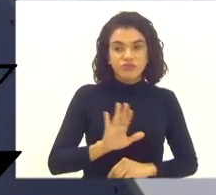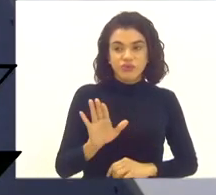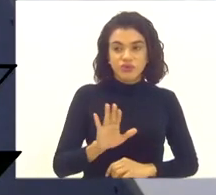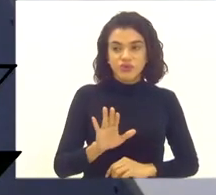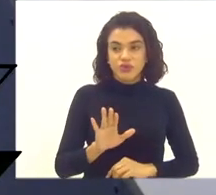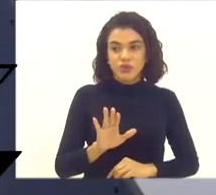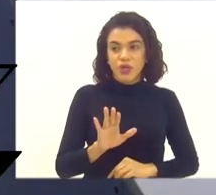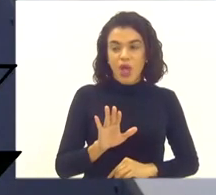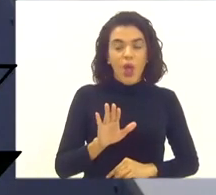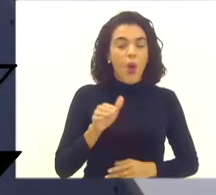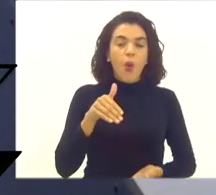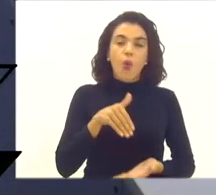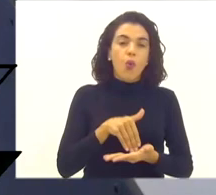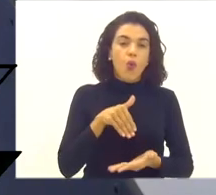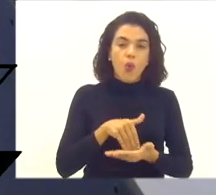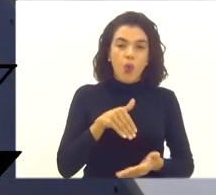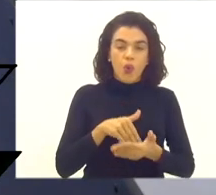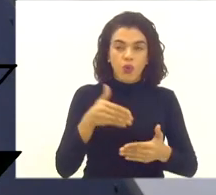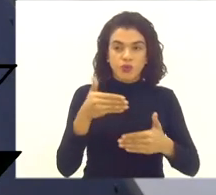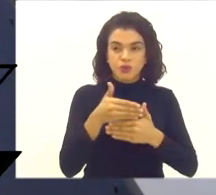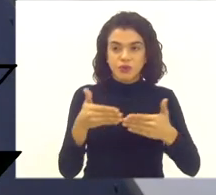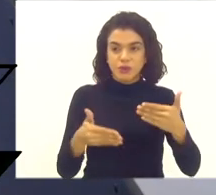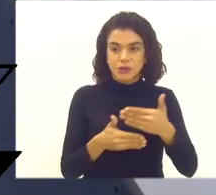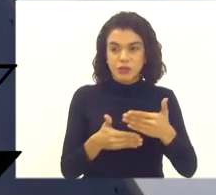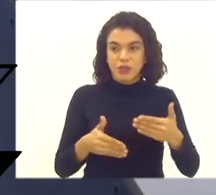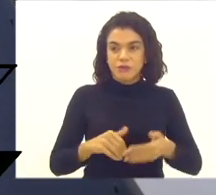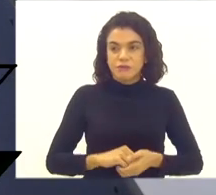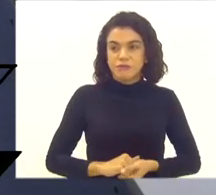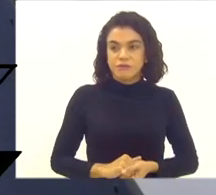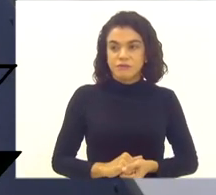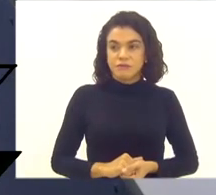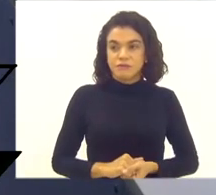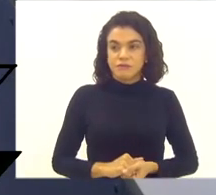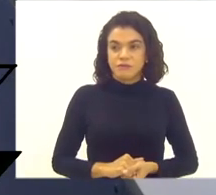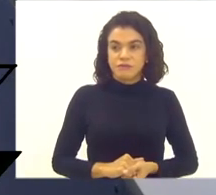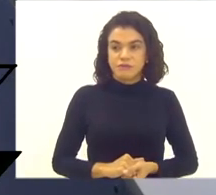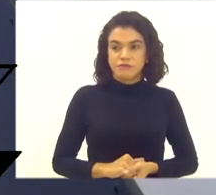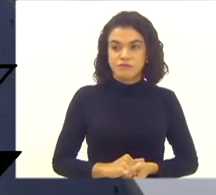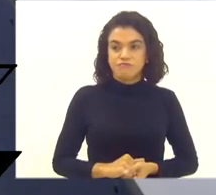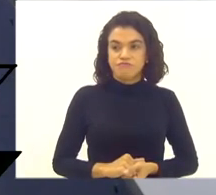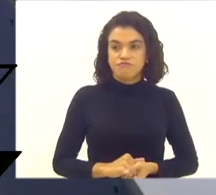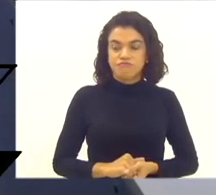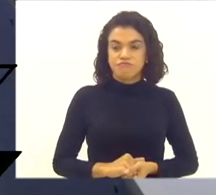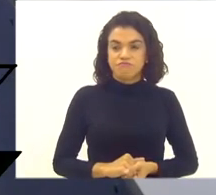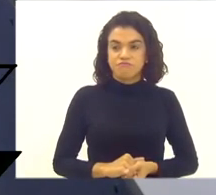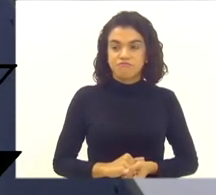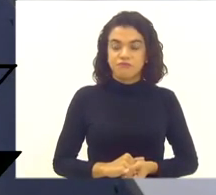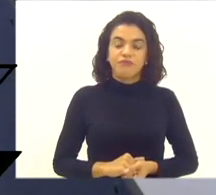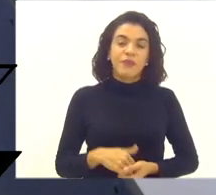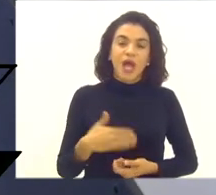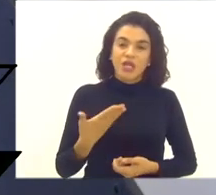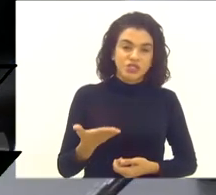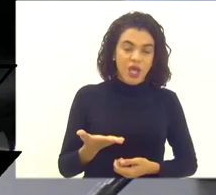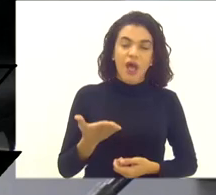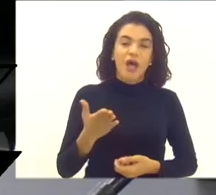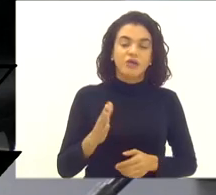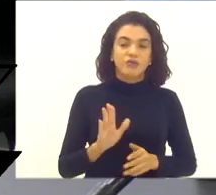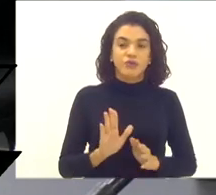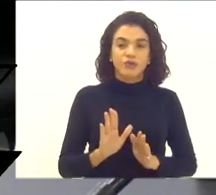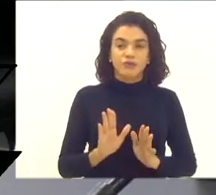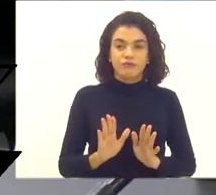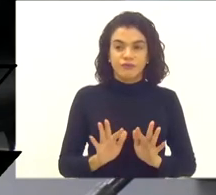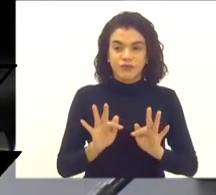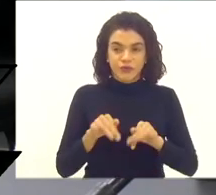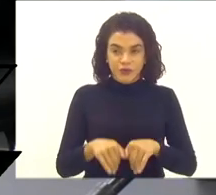tô são os últimos slides mesmo pode passar eu acho que aí já encaminhando um pouco para